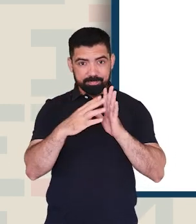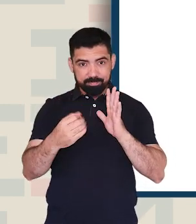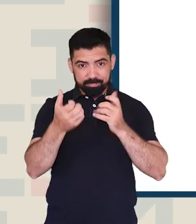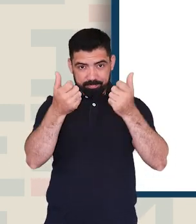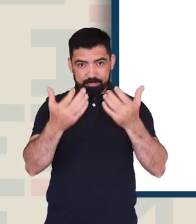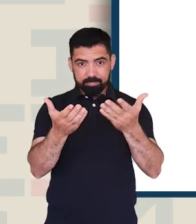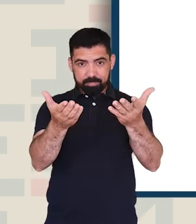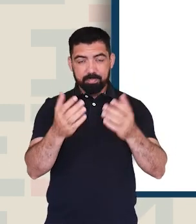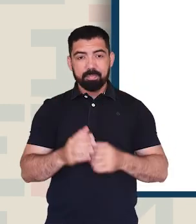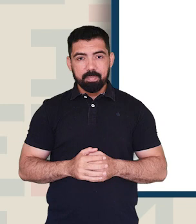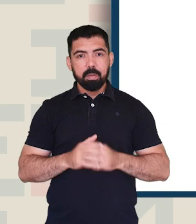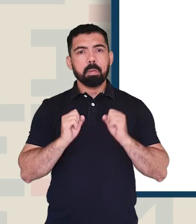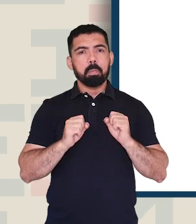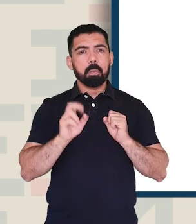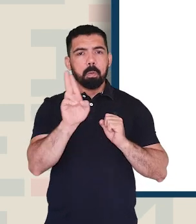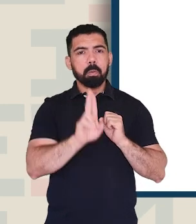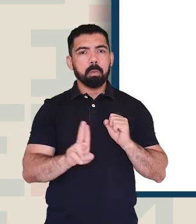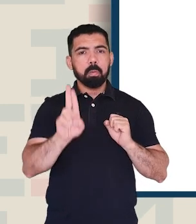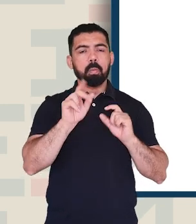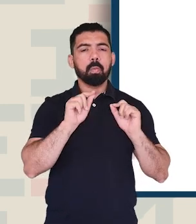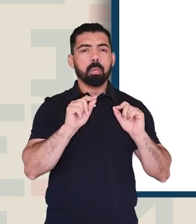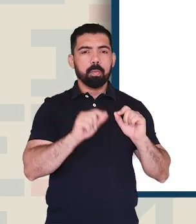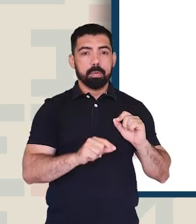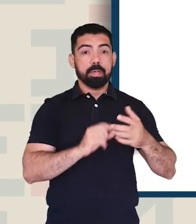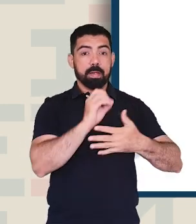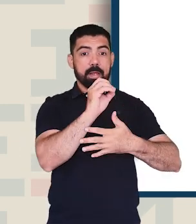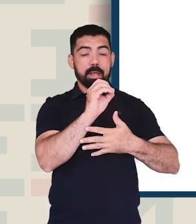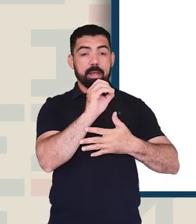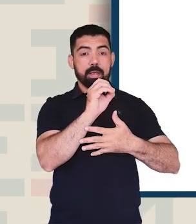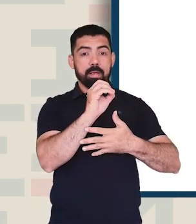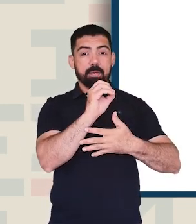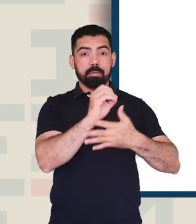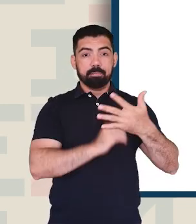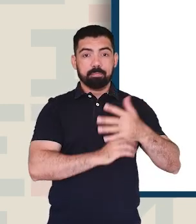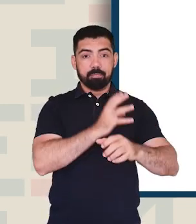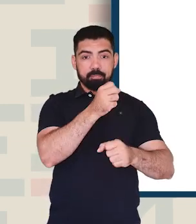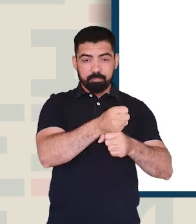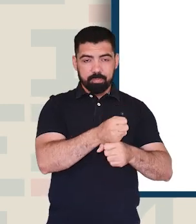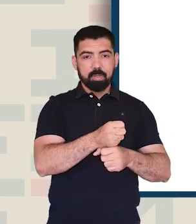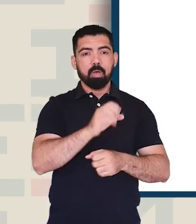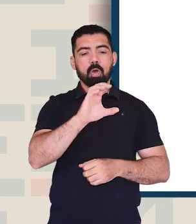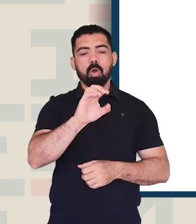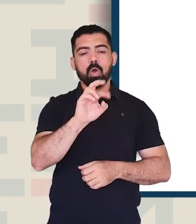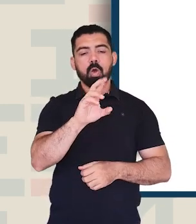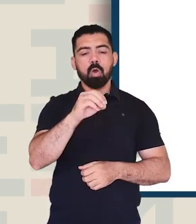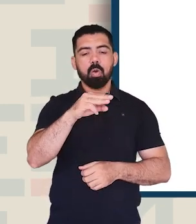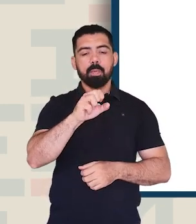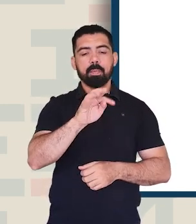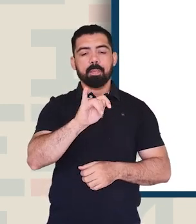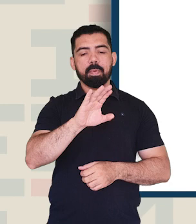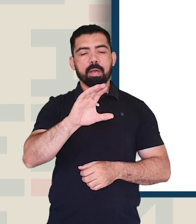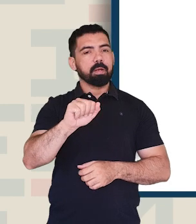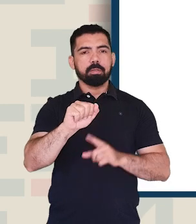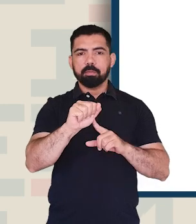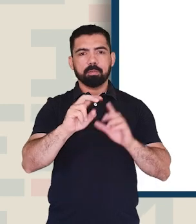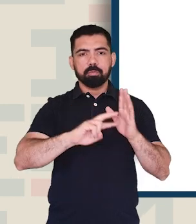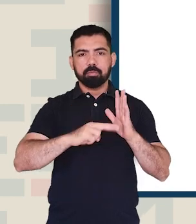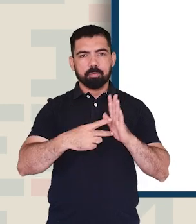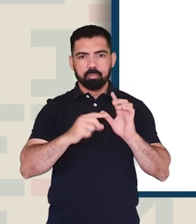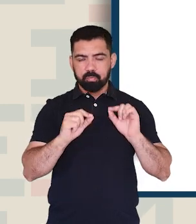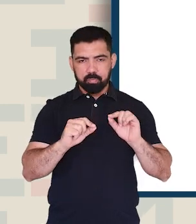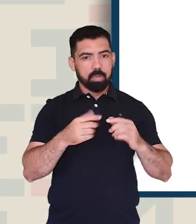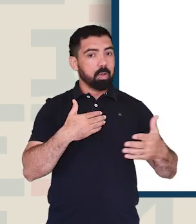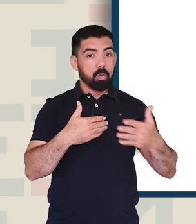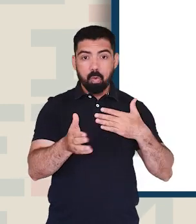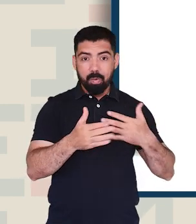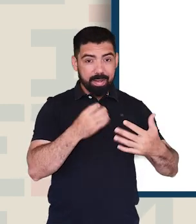você aplica a escala cromática. O que é a escala cromática? A escala cromática são as notas, começando por